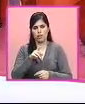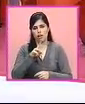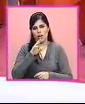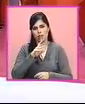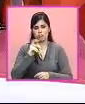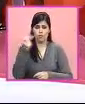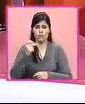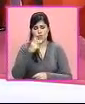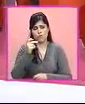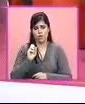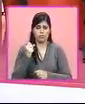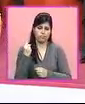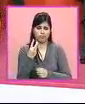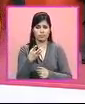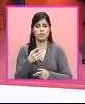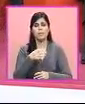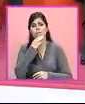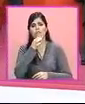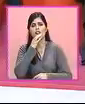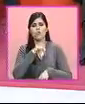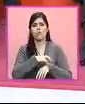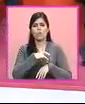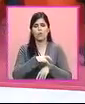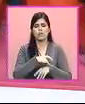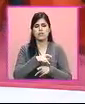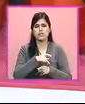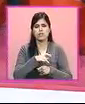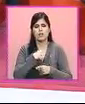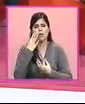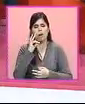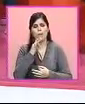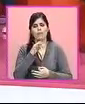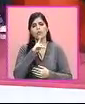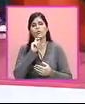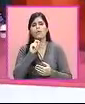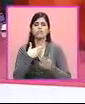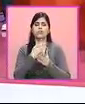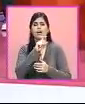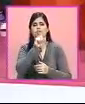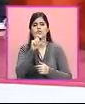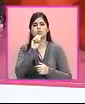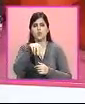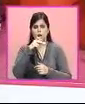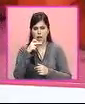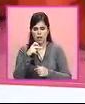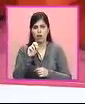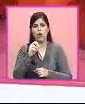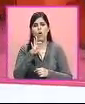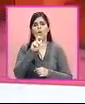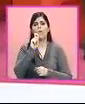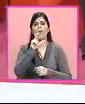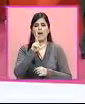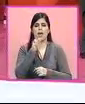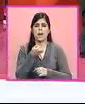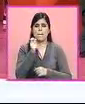Alegria, para falar de uma doença vulgarmente tratada por zona, mas que também se chama herpes zoster. É assim, Dr.